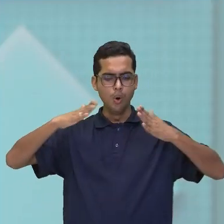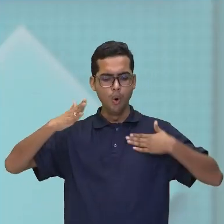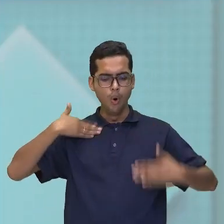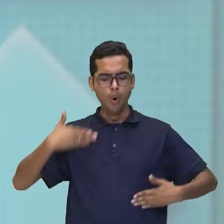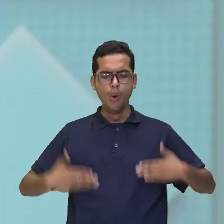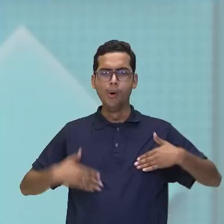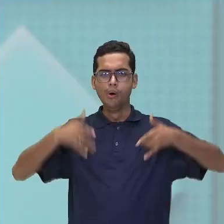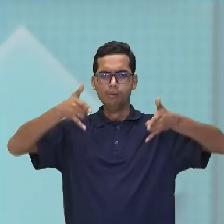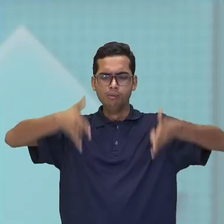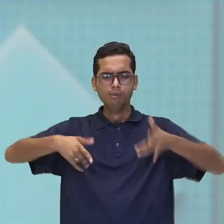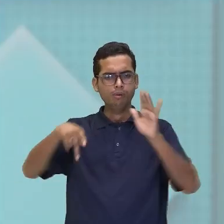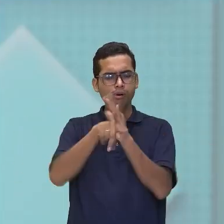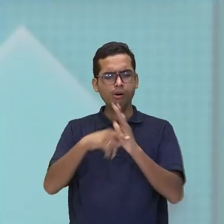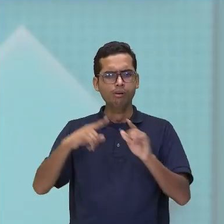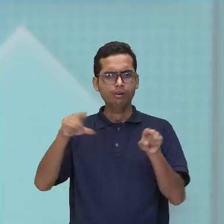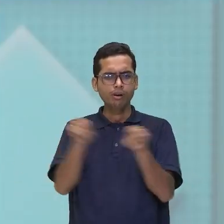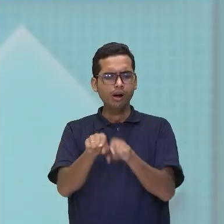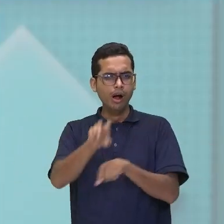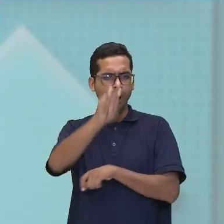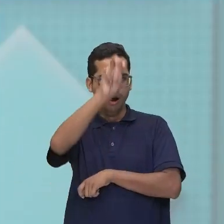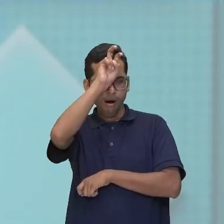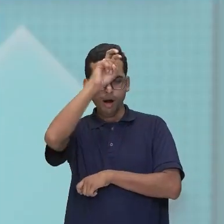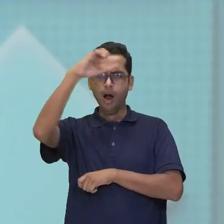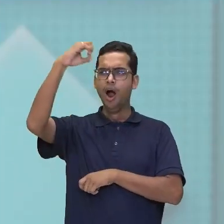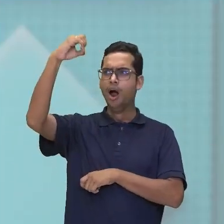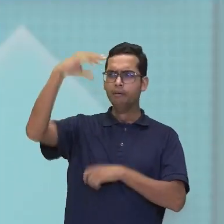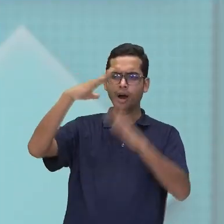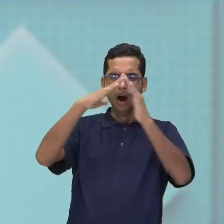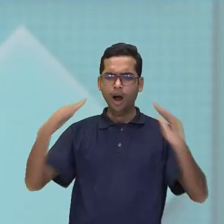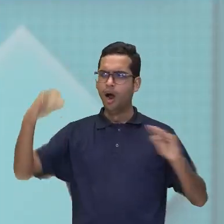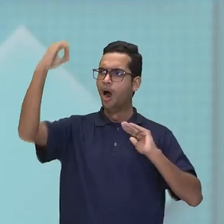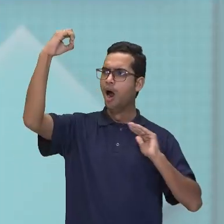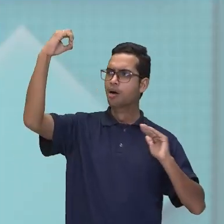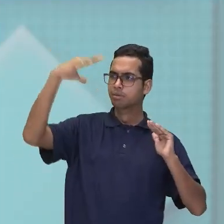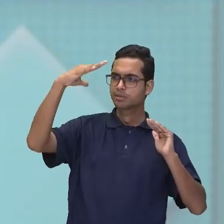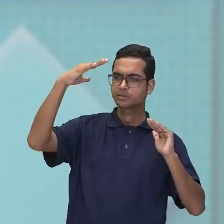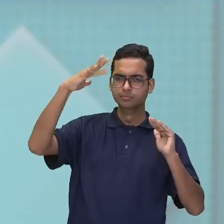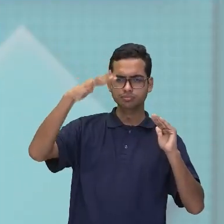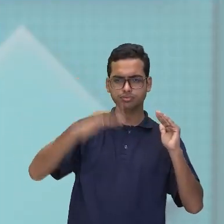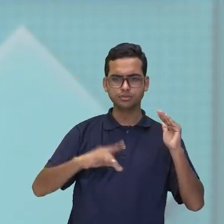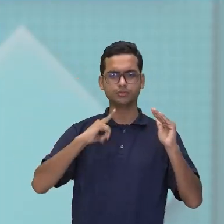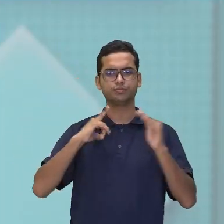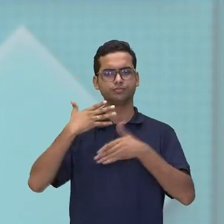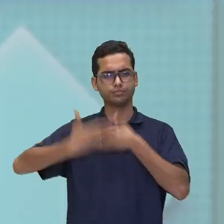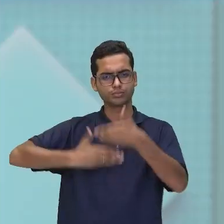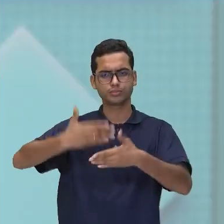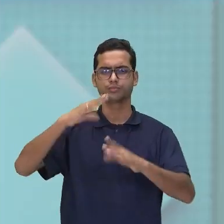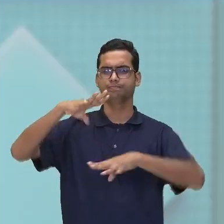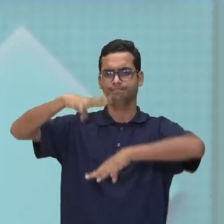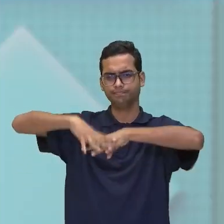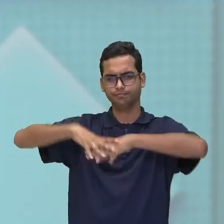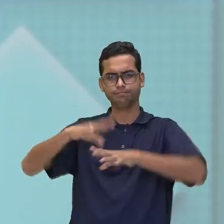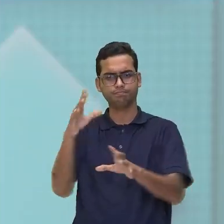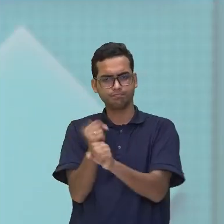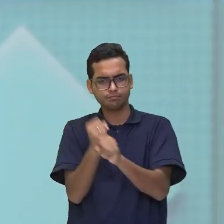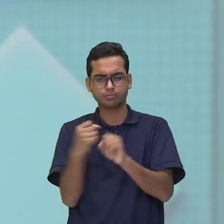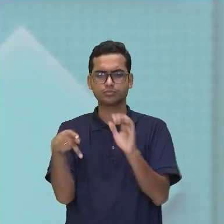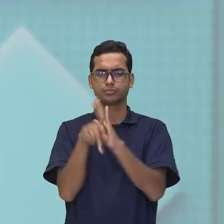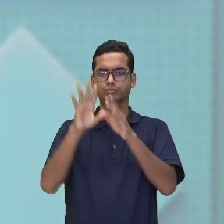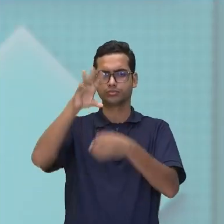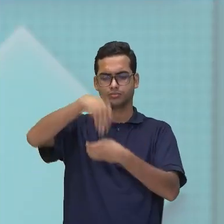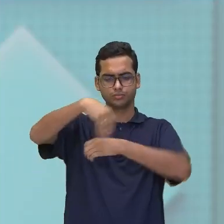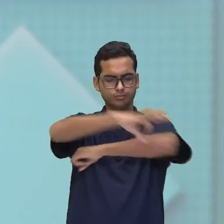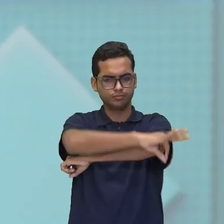uma luminosidade justamente, então, que envolve o quê? Toda uma matemática, né, dentro dessa